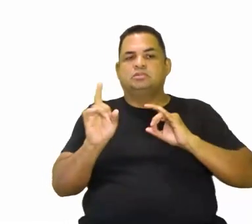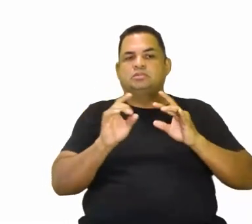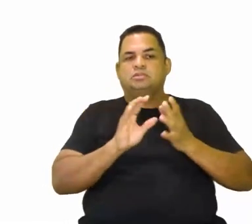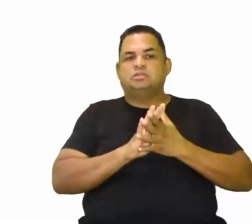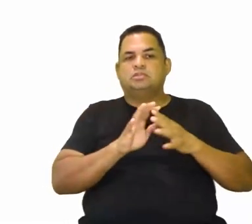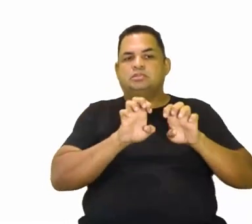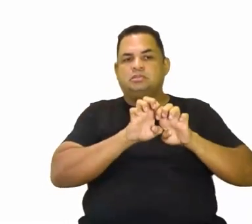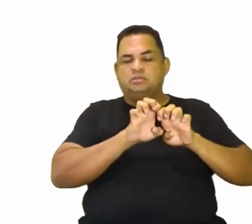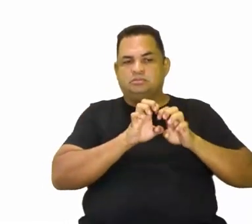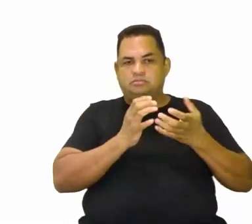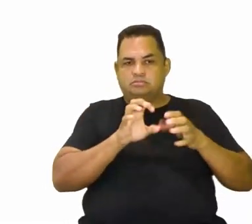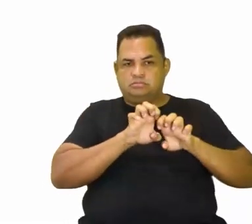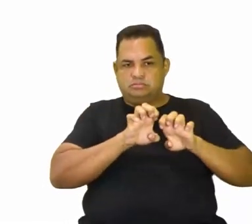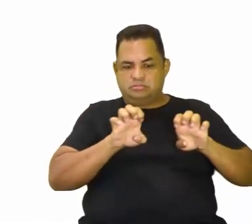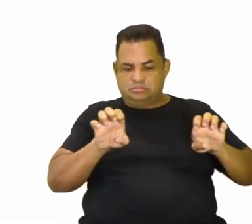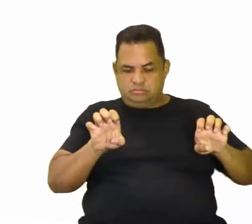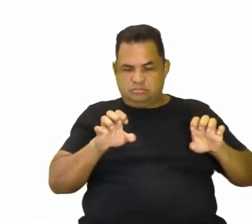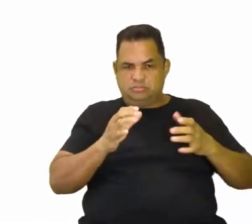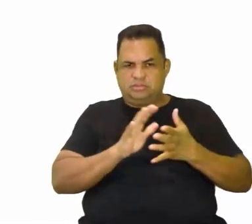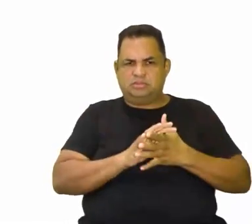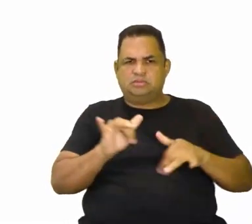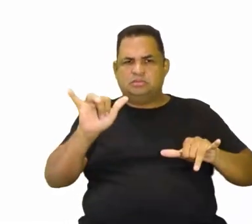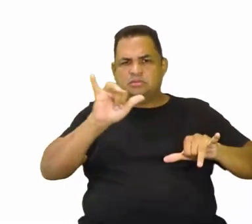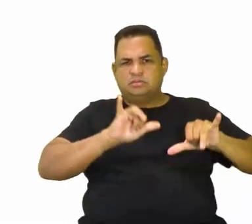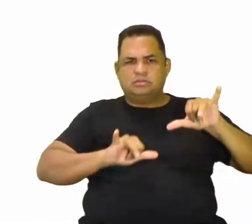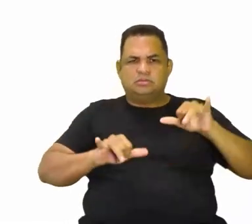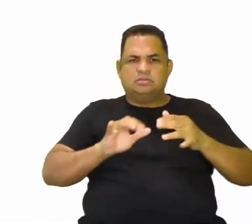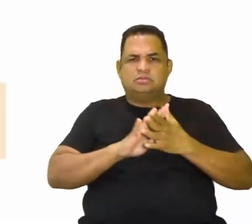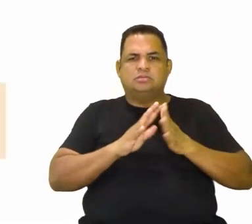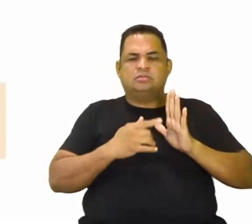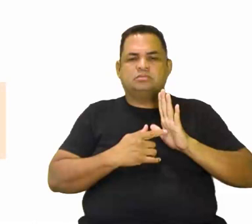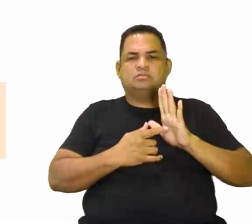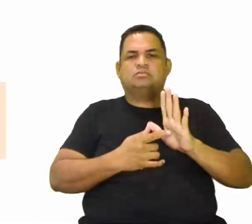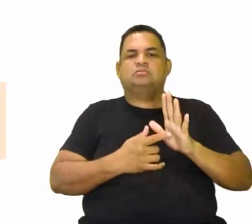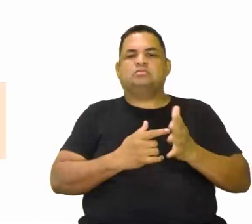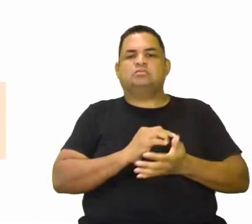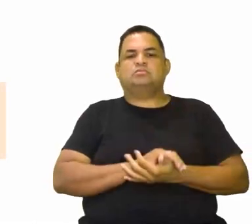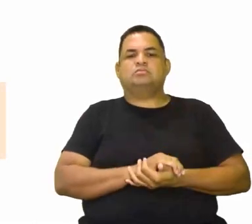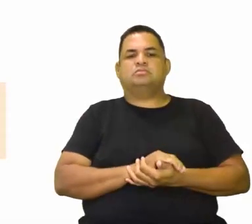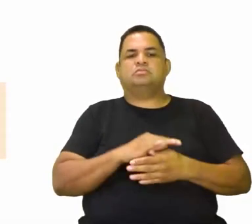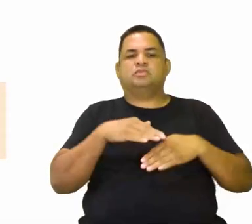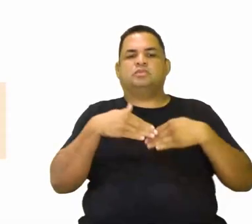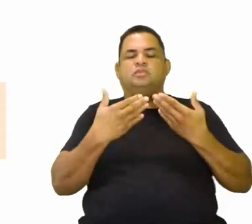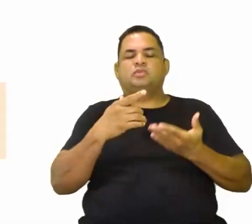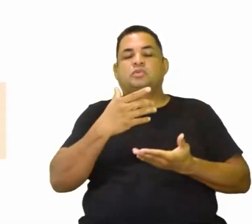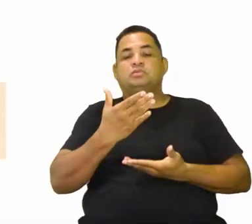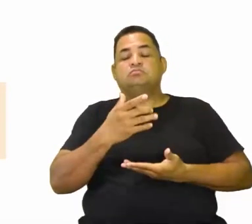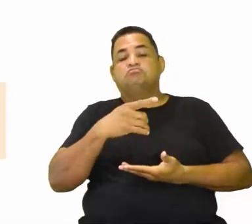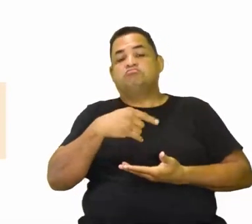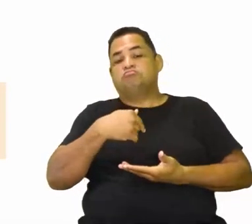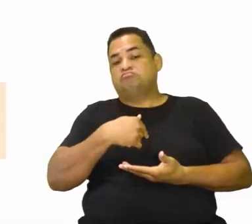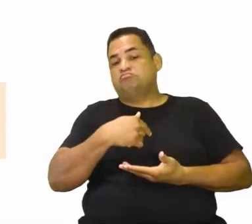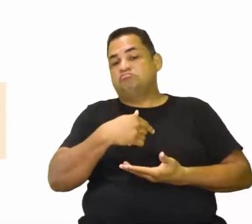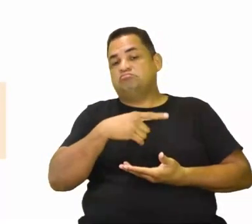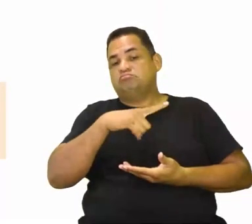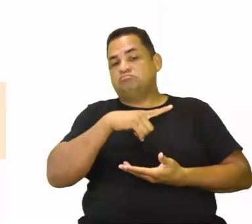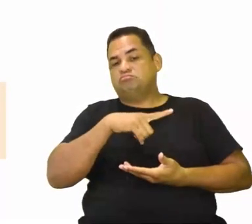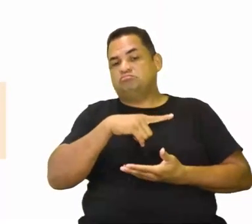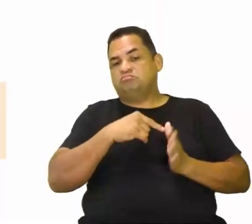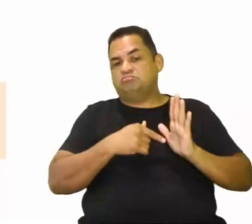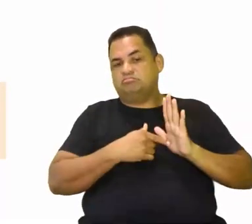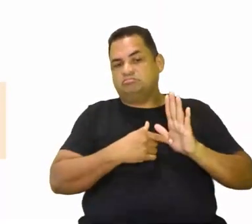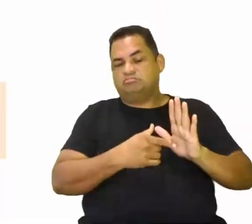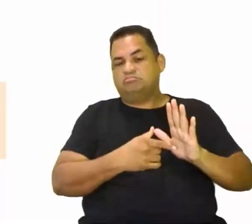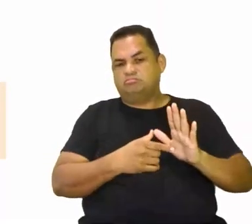equação, equação a gente vai já mostrar para você, que nada mais é do que isso aqui, ó. Quando eu tenho expressando uma